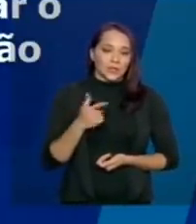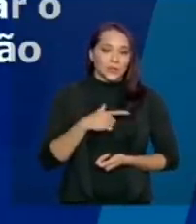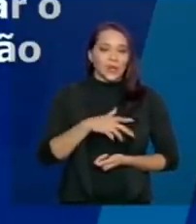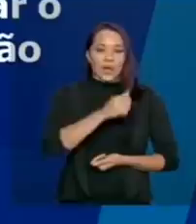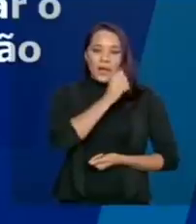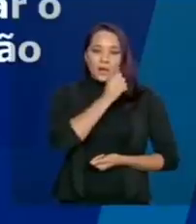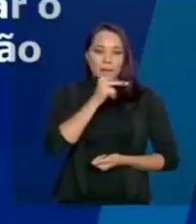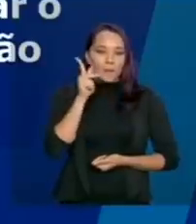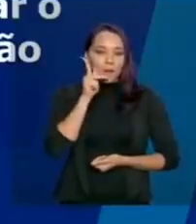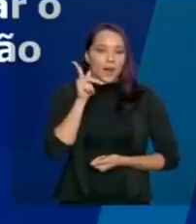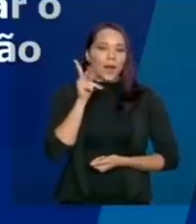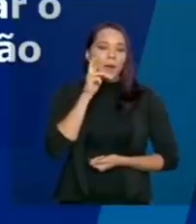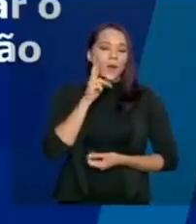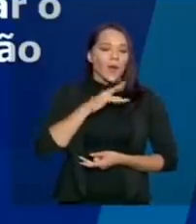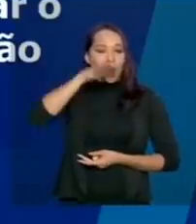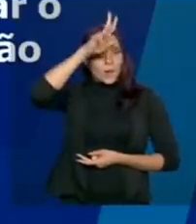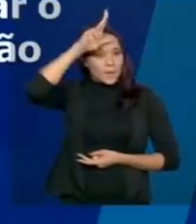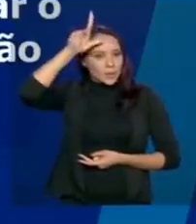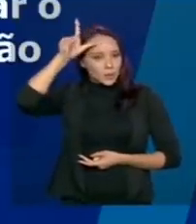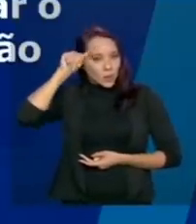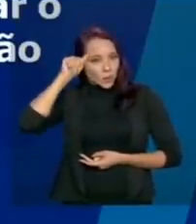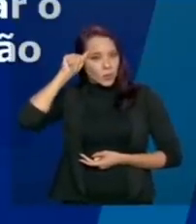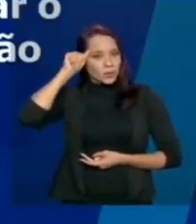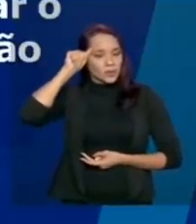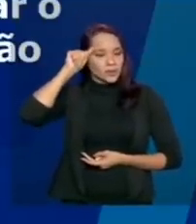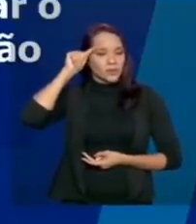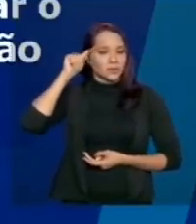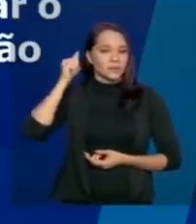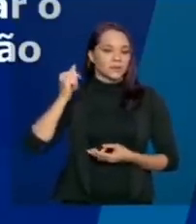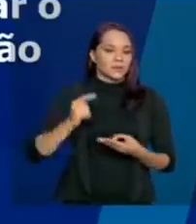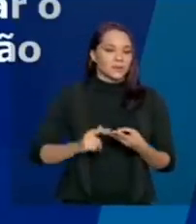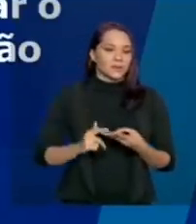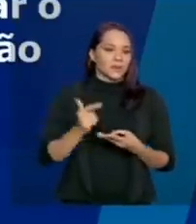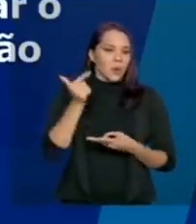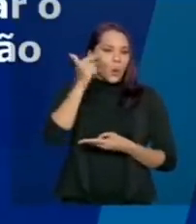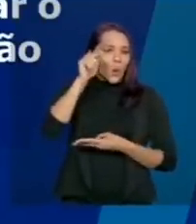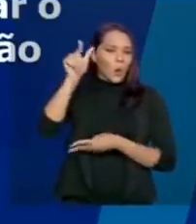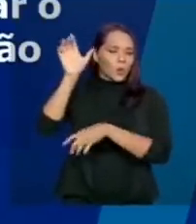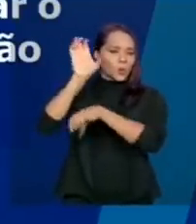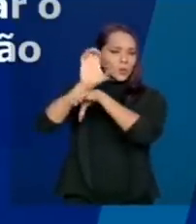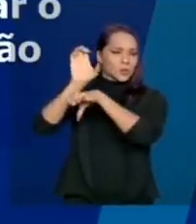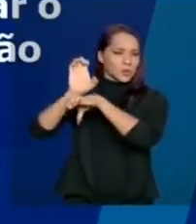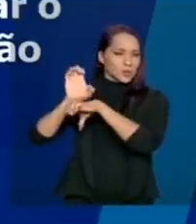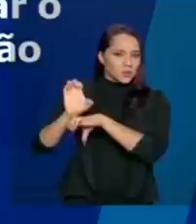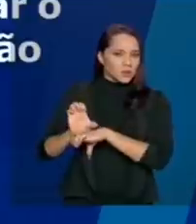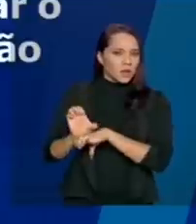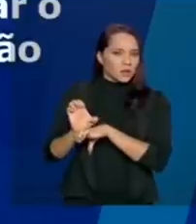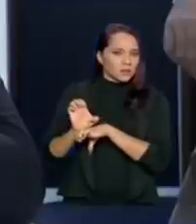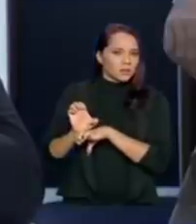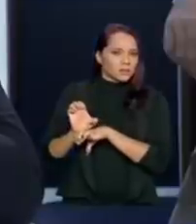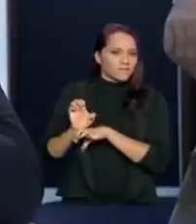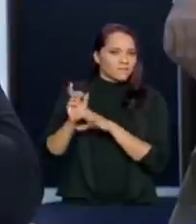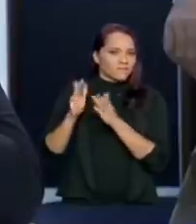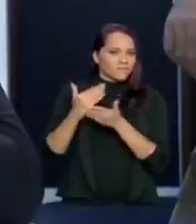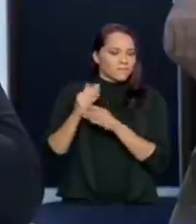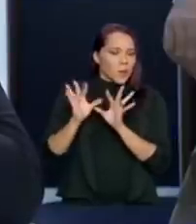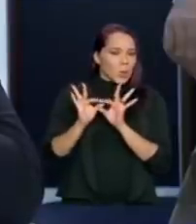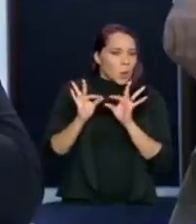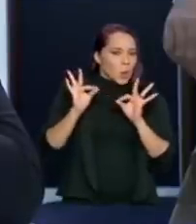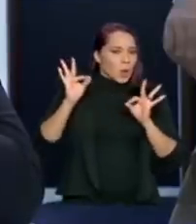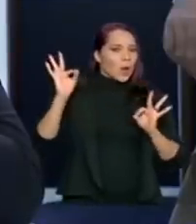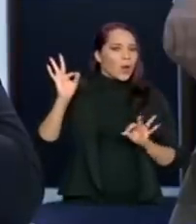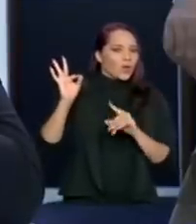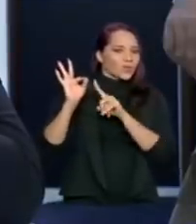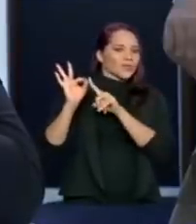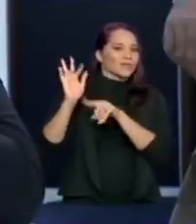Amapá, Roraima, Amazonas e os estados mais distantes do nosso país têm